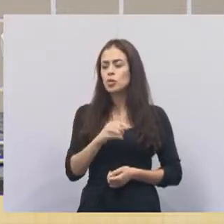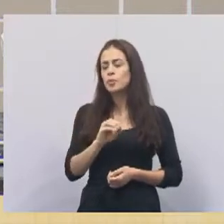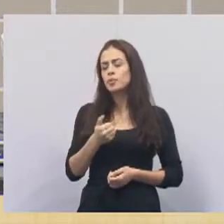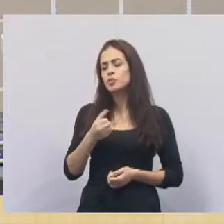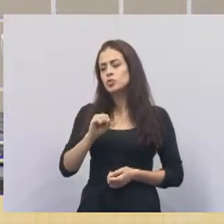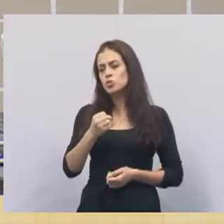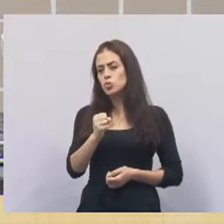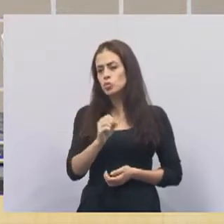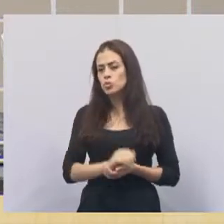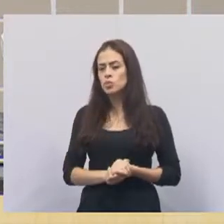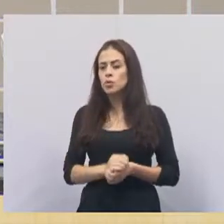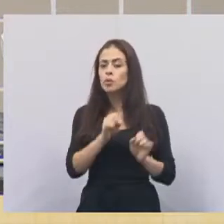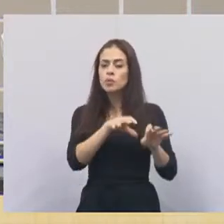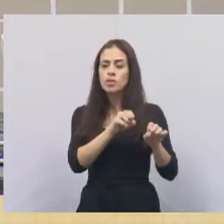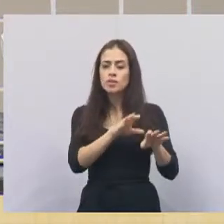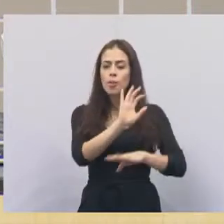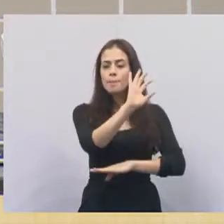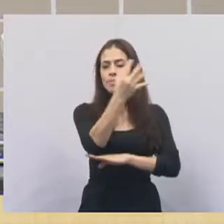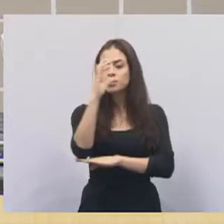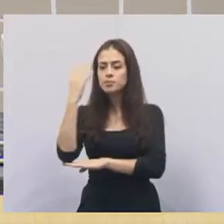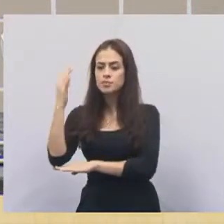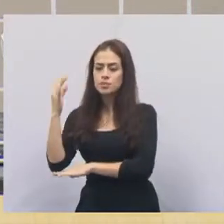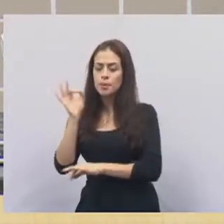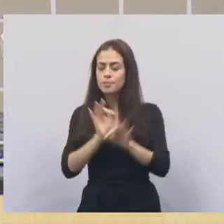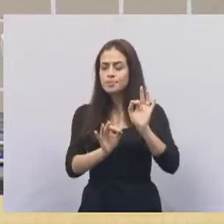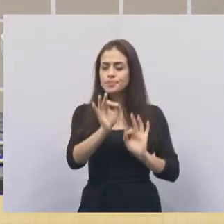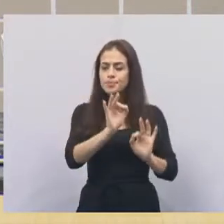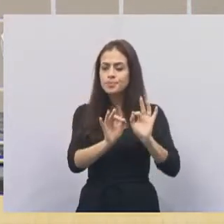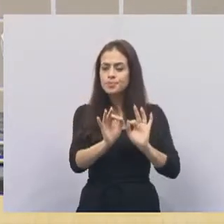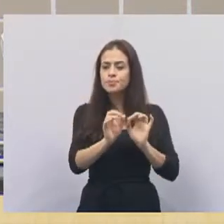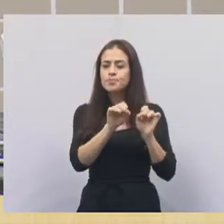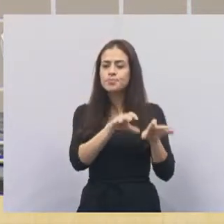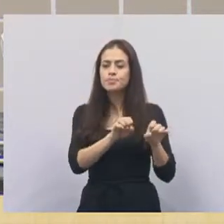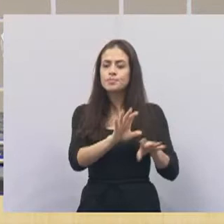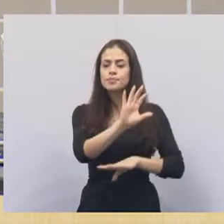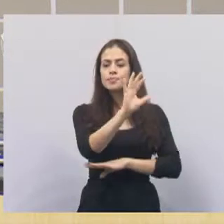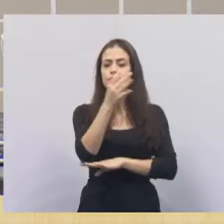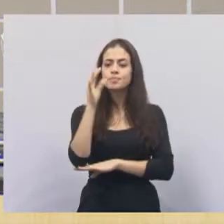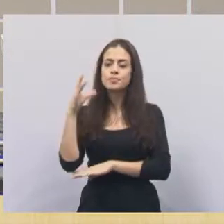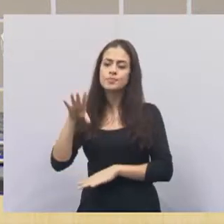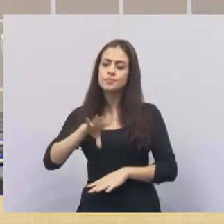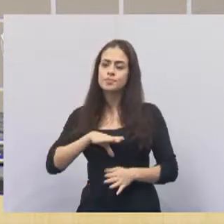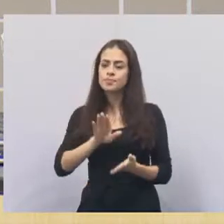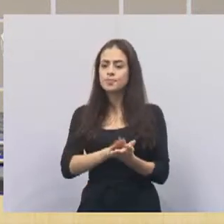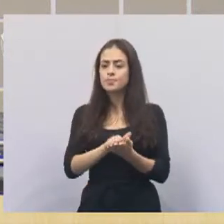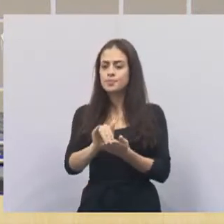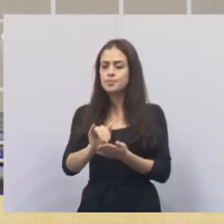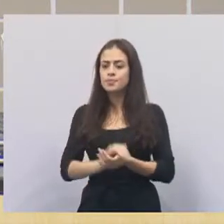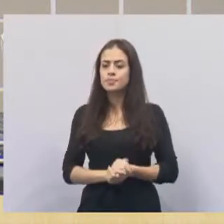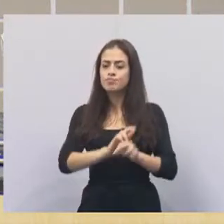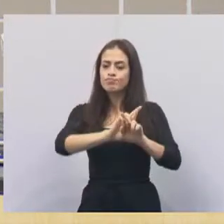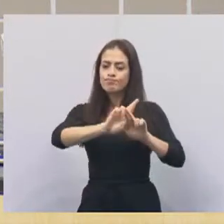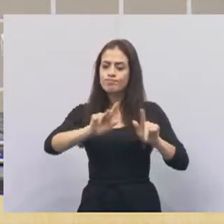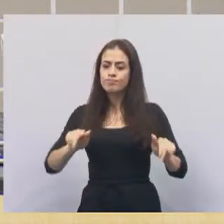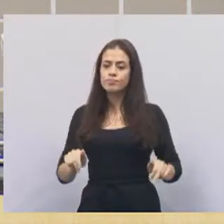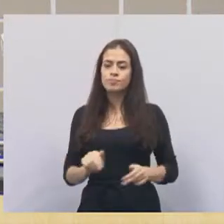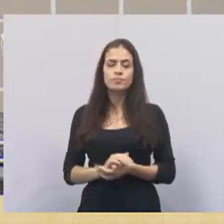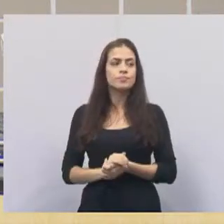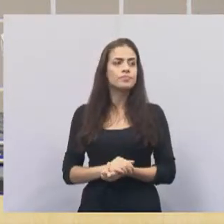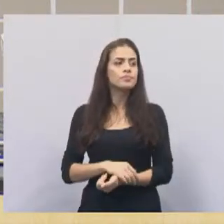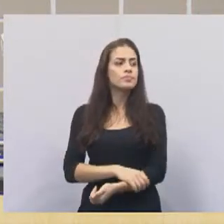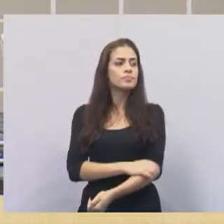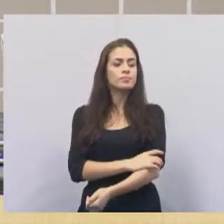de Educação Ambiental e programa Municipal de Educação Ambiental no município de Jacareí e da outras providências 2